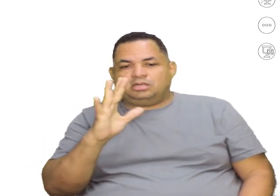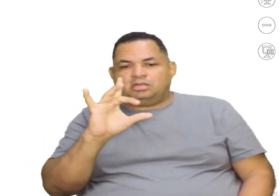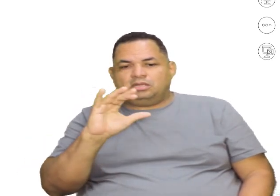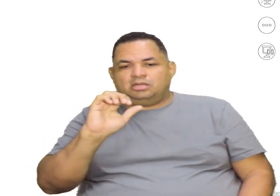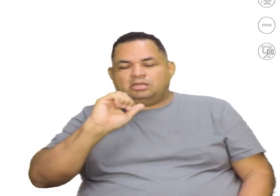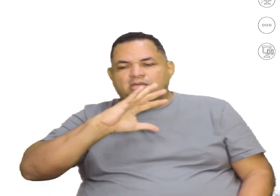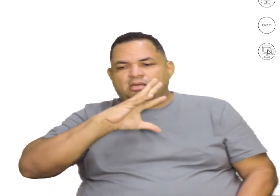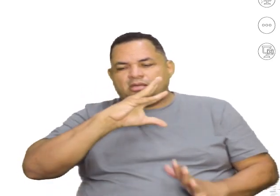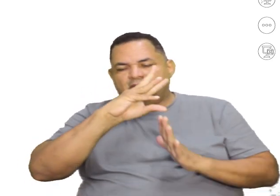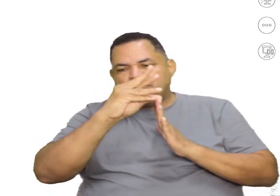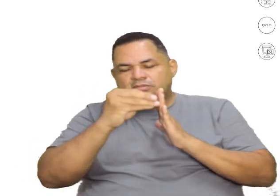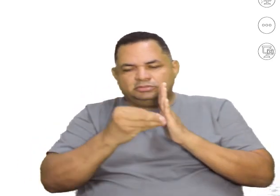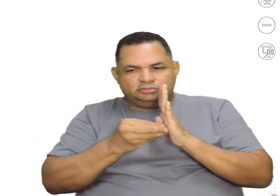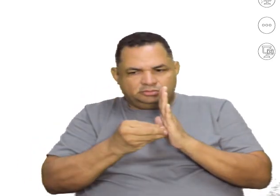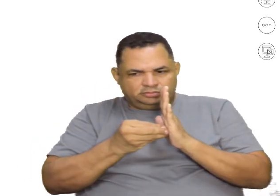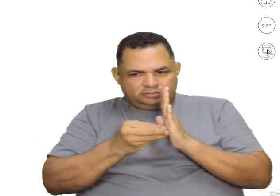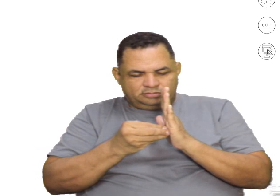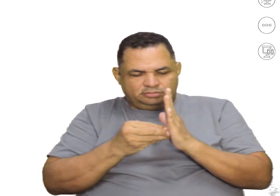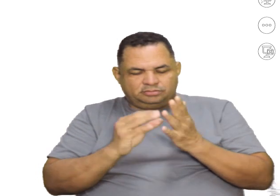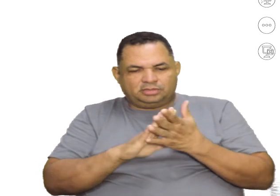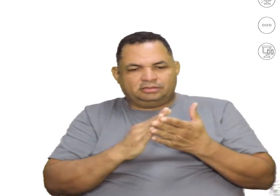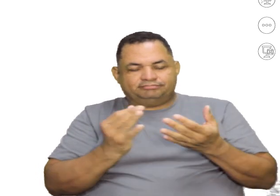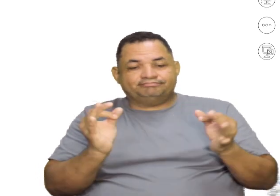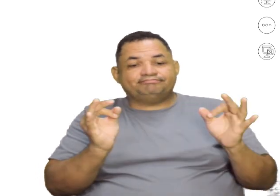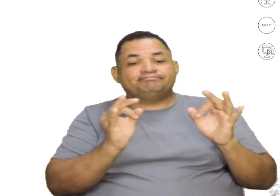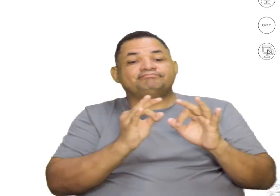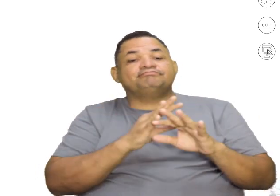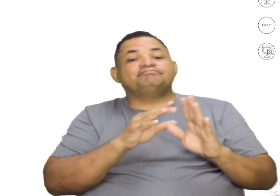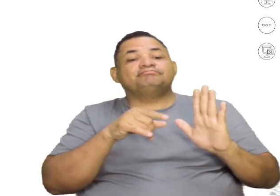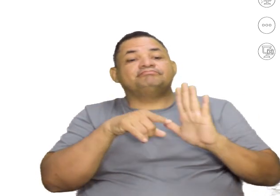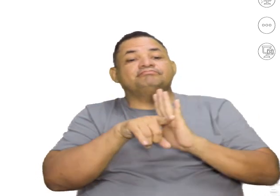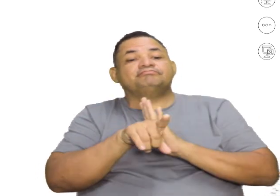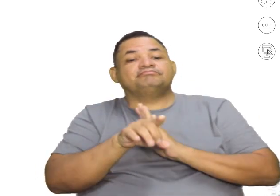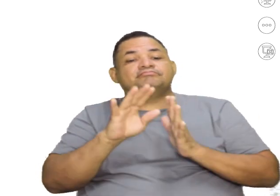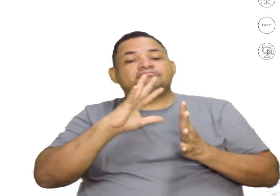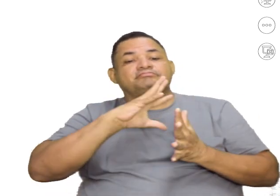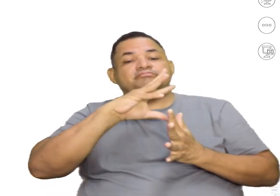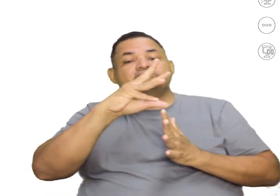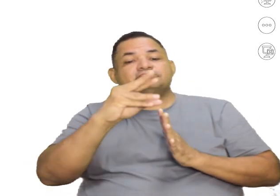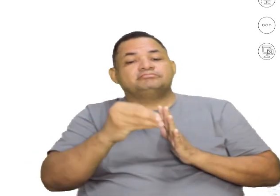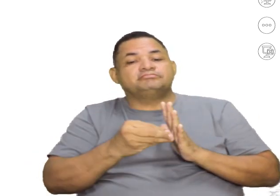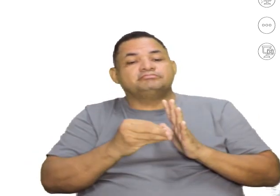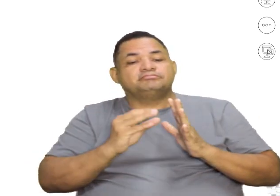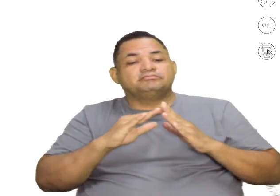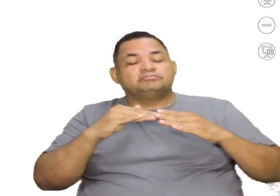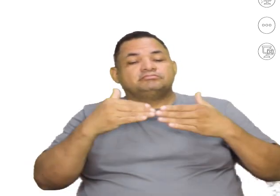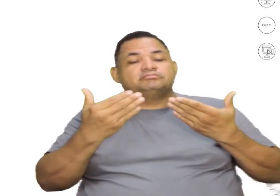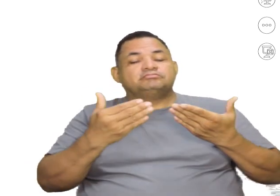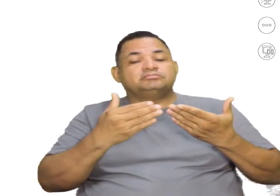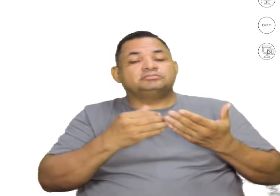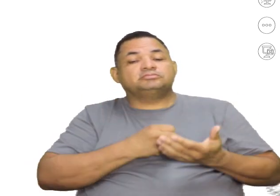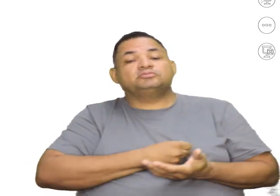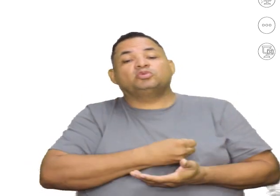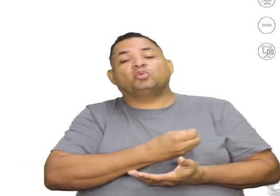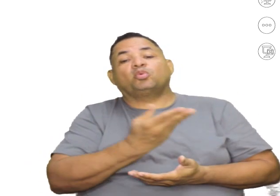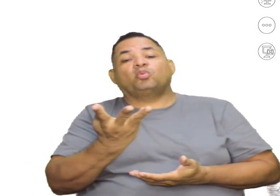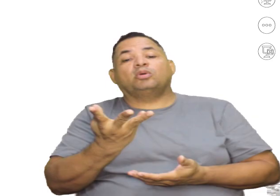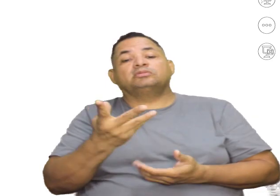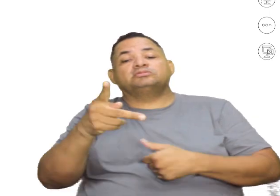Ileia amazônica, certo? Portanto, a pergunta é: a Amazônia ela abrange o total de